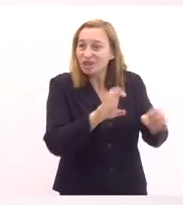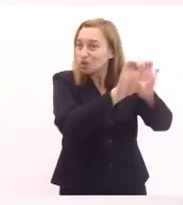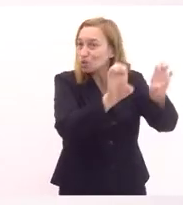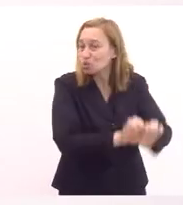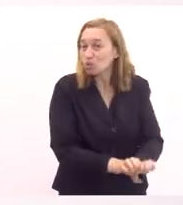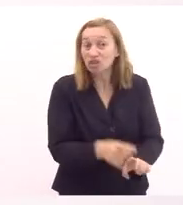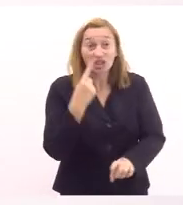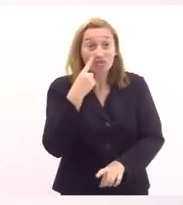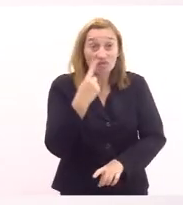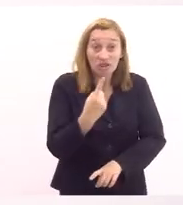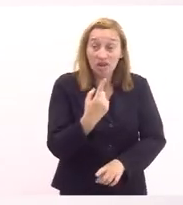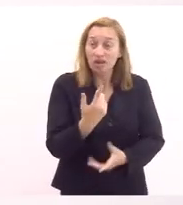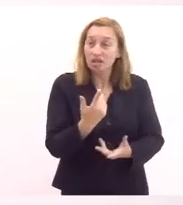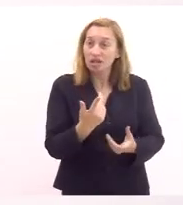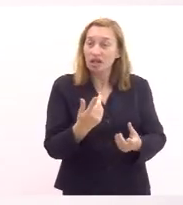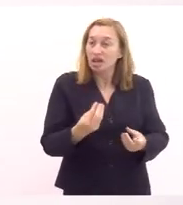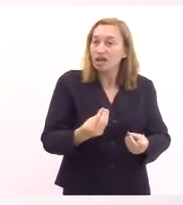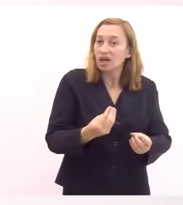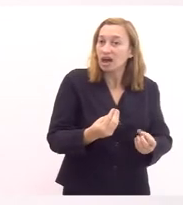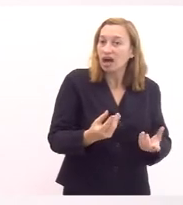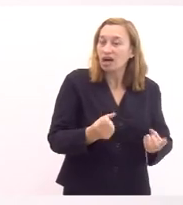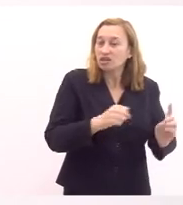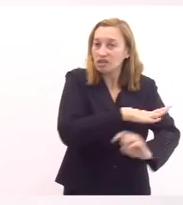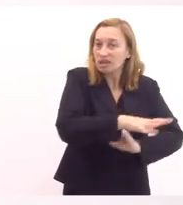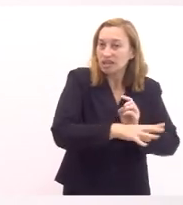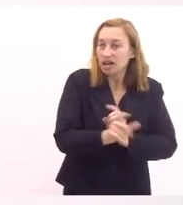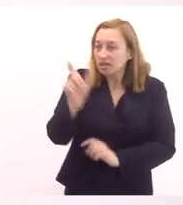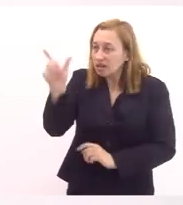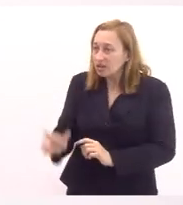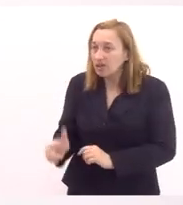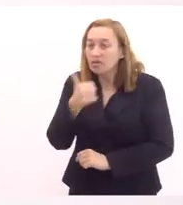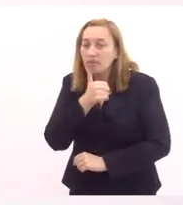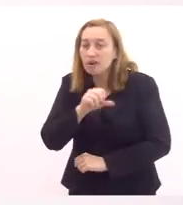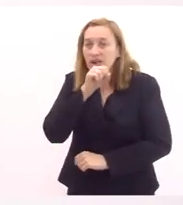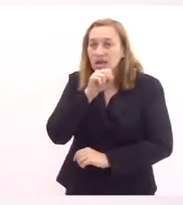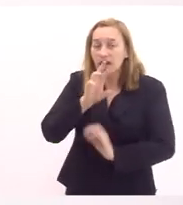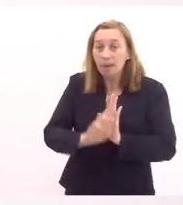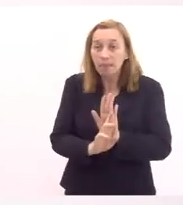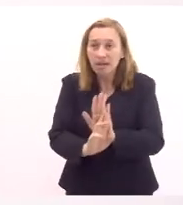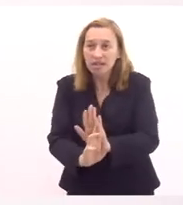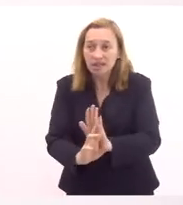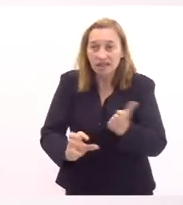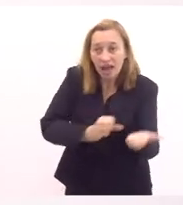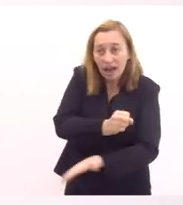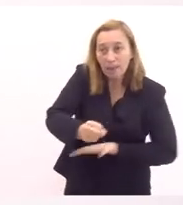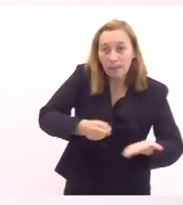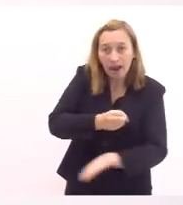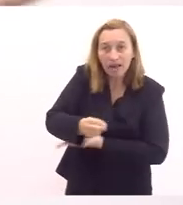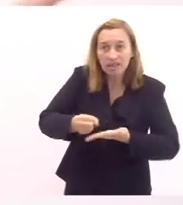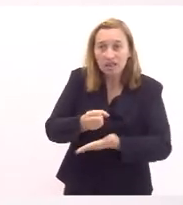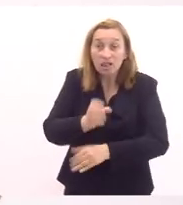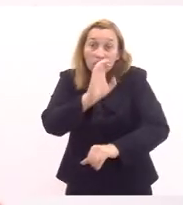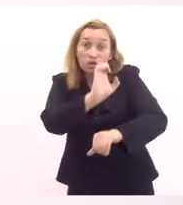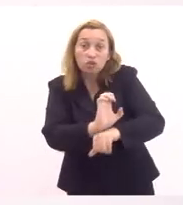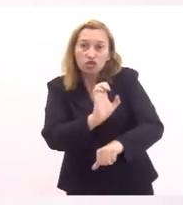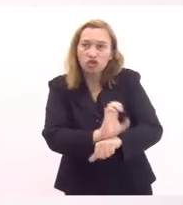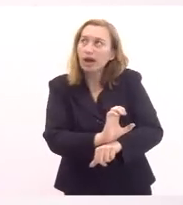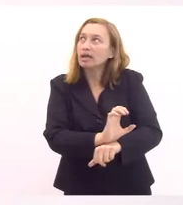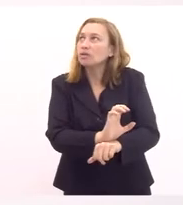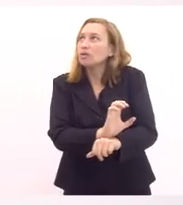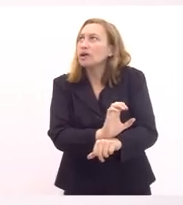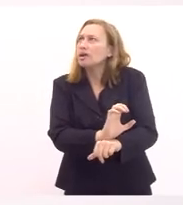gente vive numa sociedade em que a figura materna representa um pilar que o estado não não